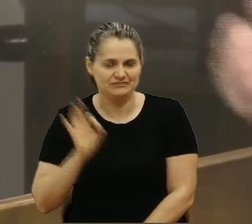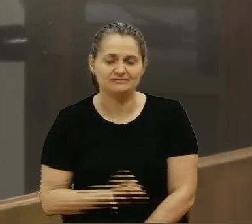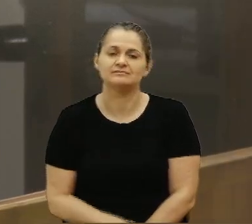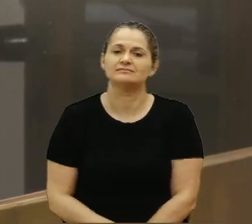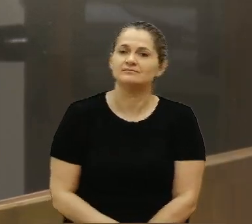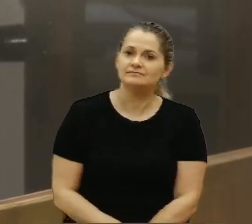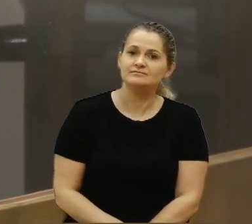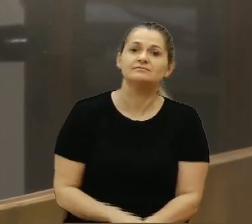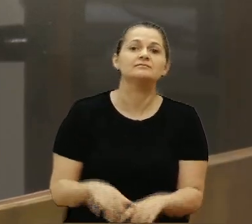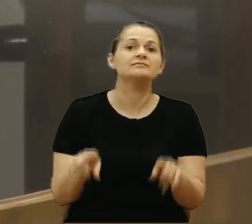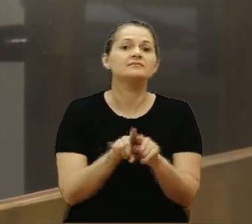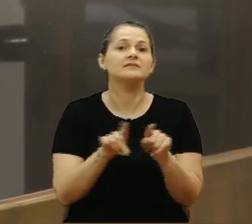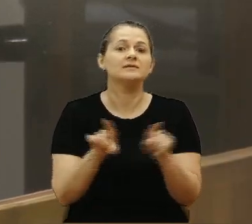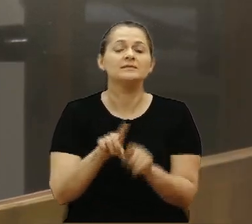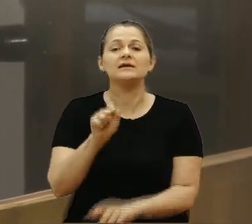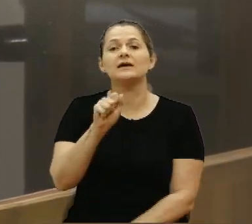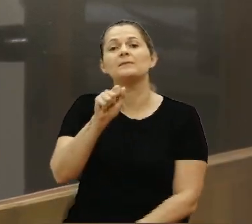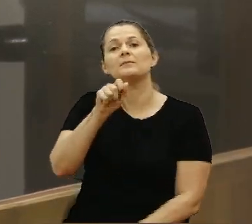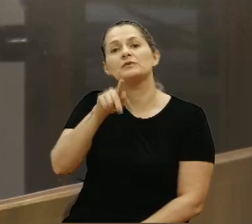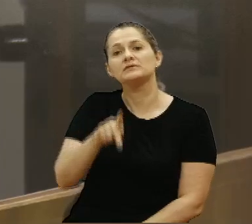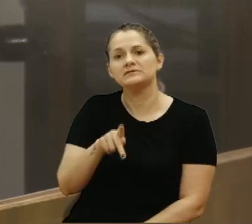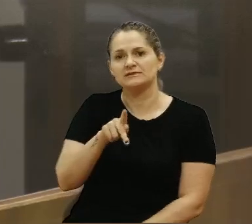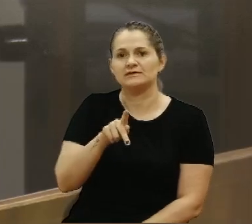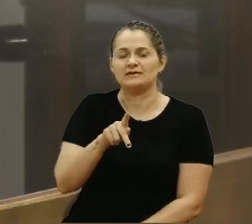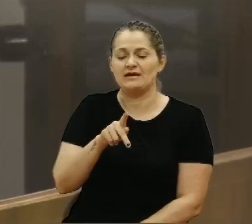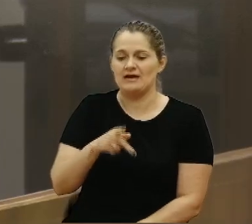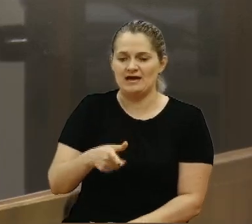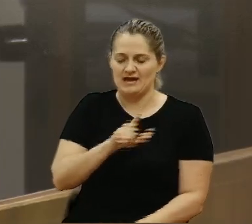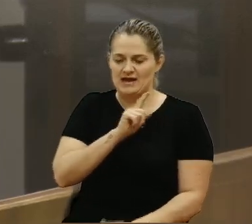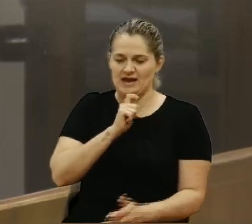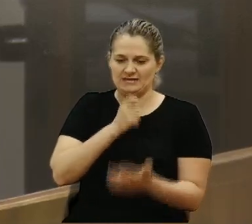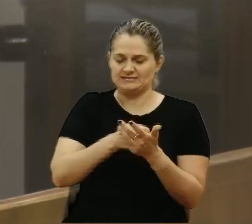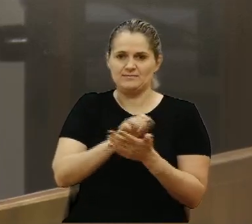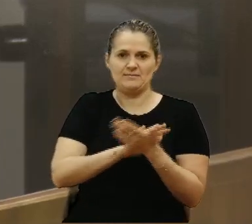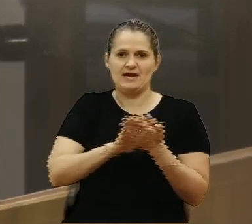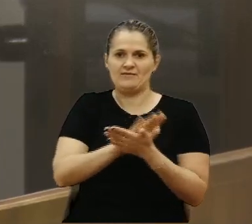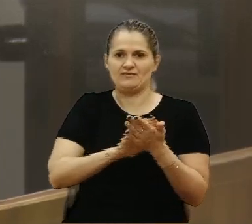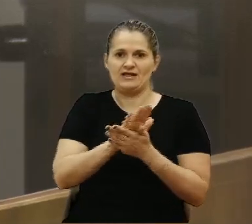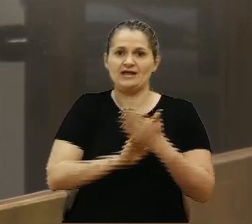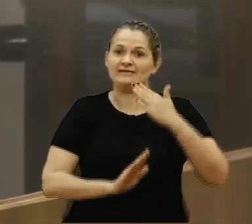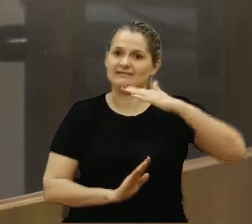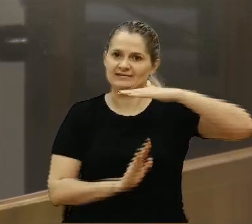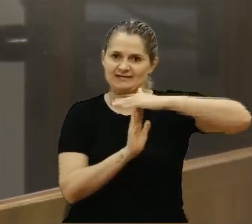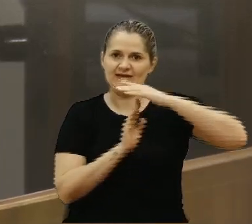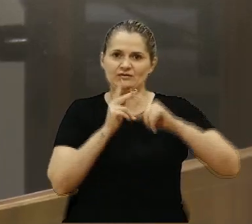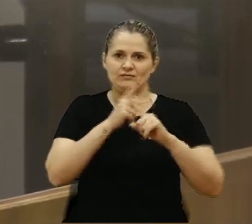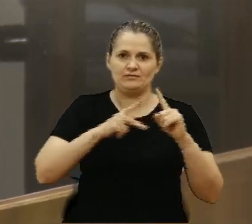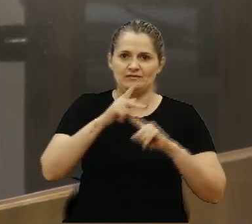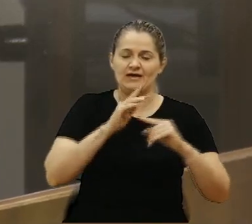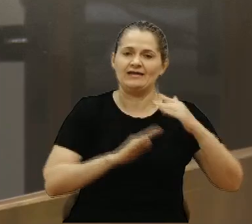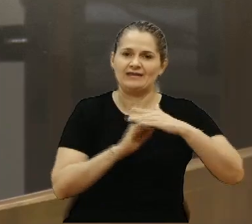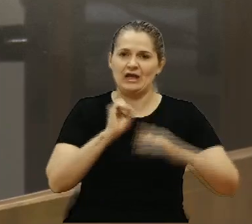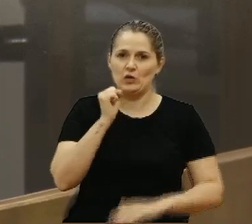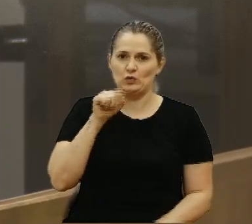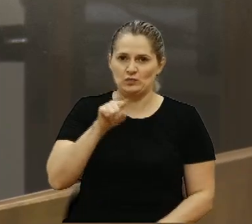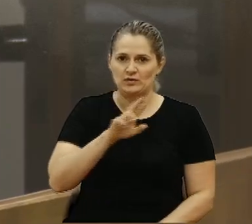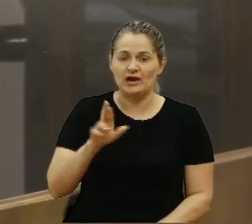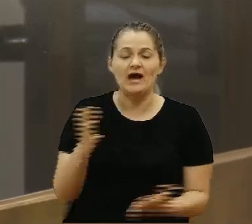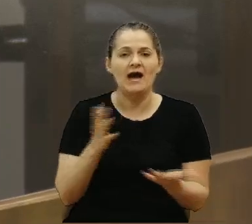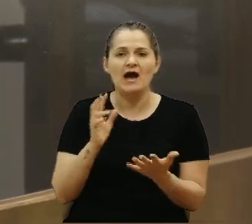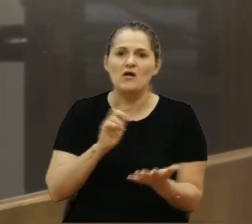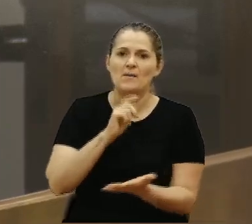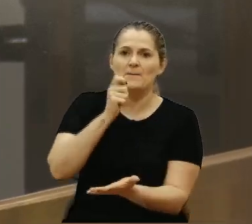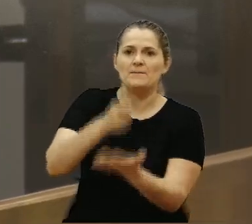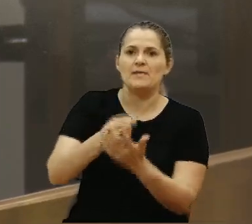Tá? E os aposentados que não pagavam até o teto da Previdência, tá? Até R$ 8.000, estão